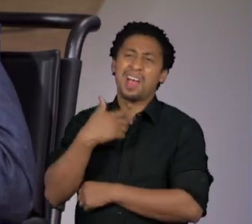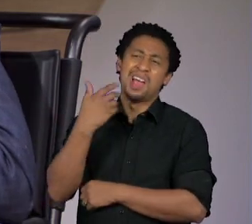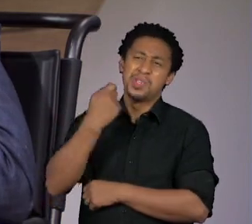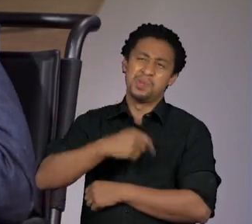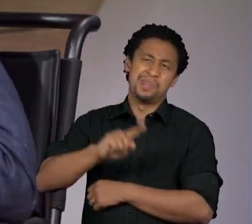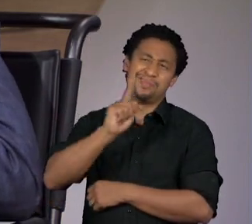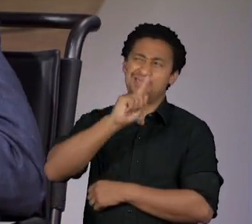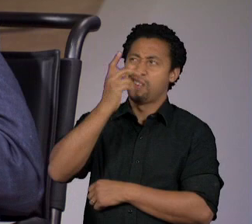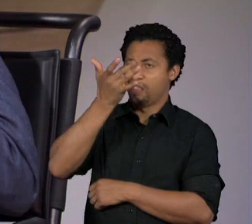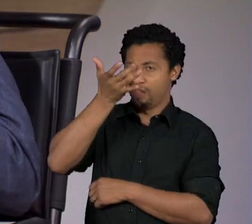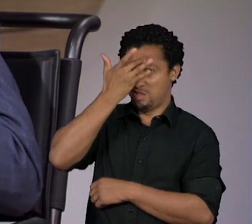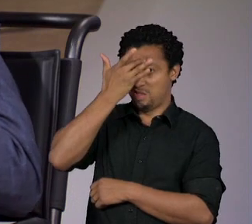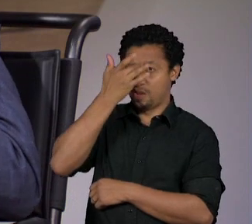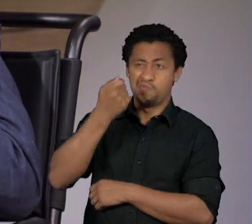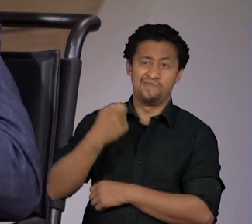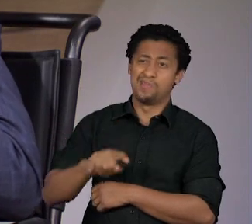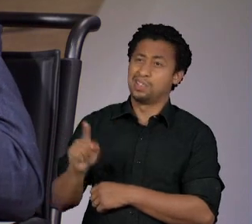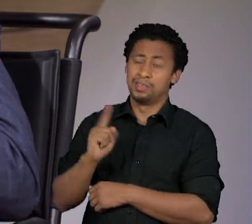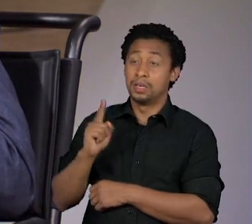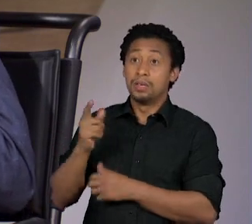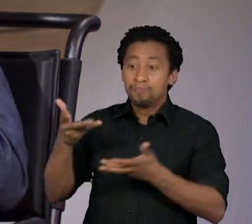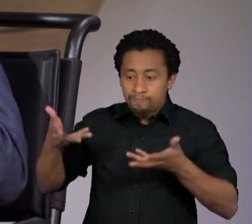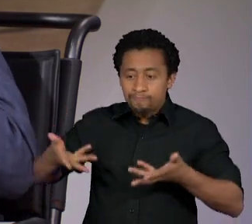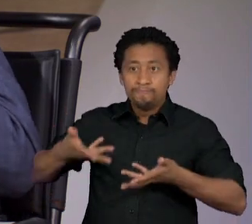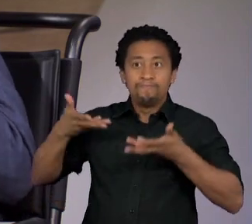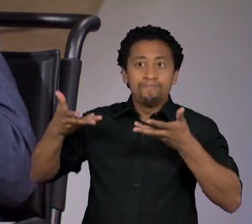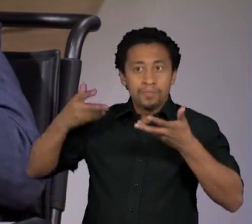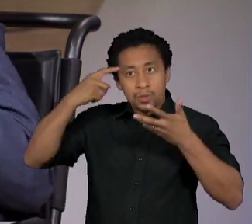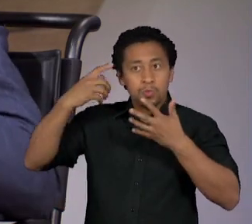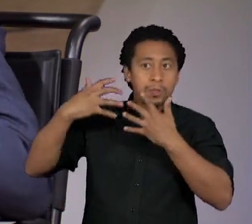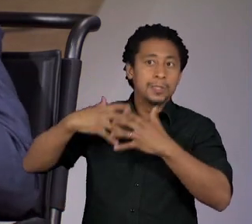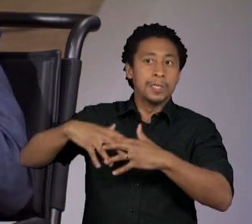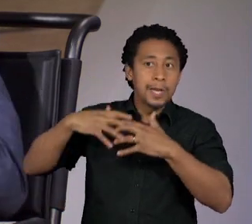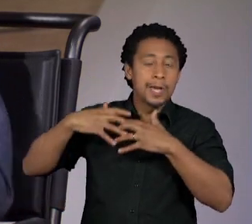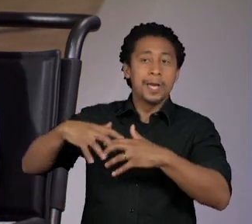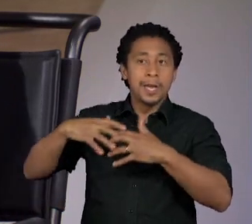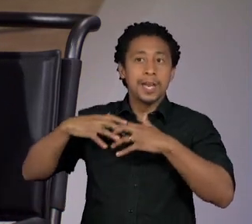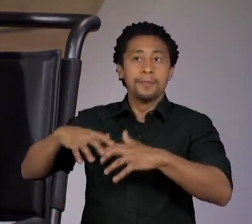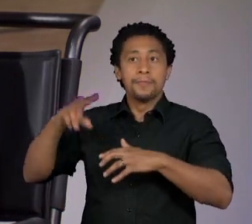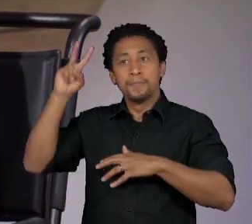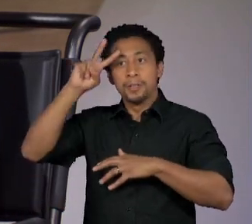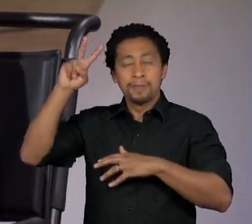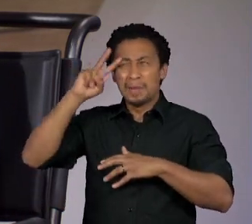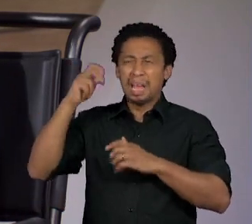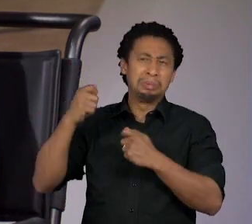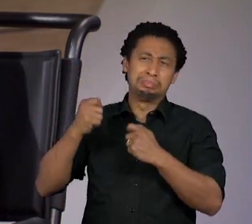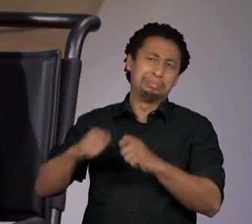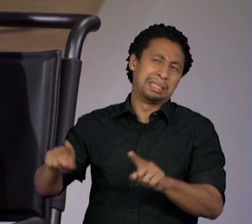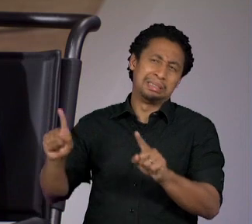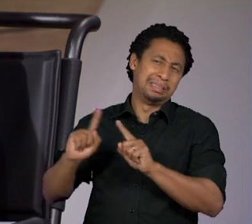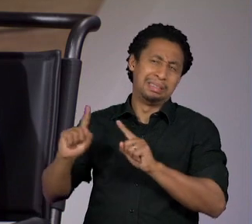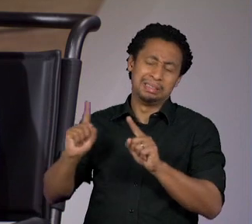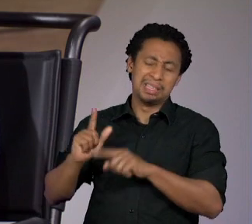a informação, que você não estimule o cérebro a criar novas conexões para formar essa nova memória,